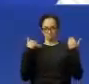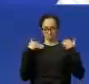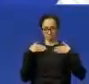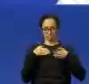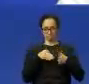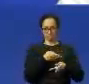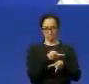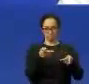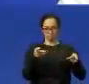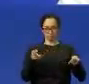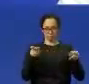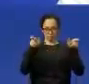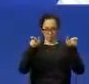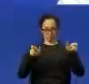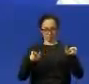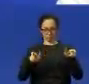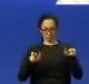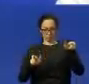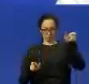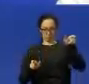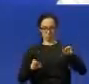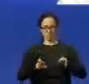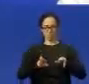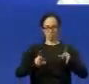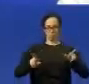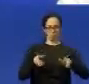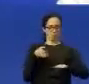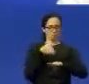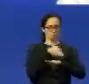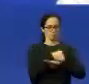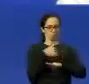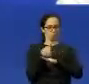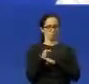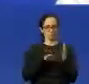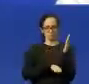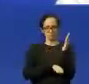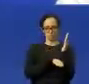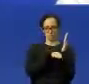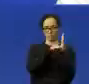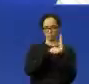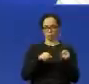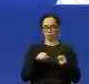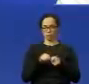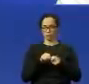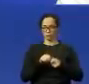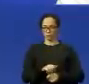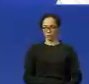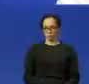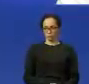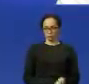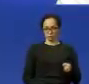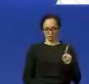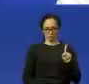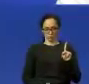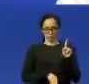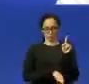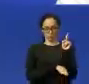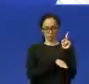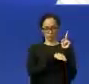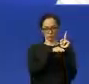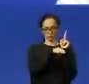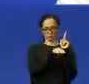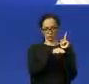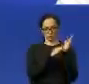onde há dois mirantes de alturas distintas que são acessados por elevador panorâmico. O topo do mirante 1 é acessado pelo elevador